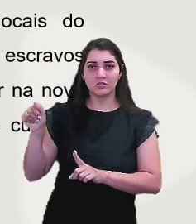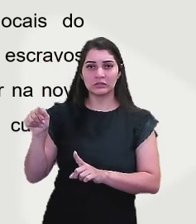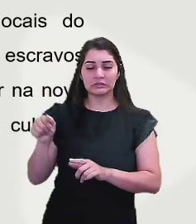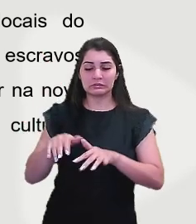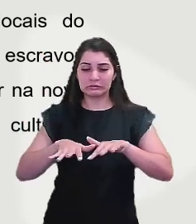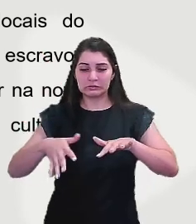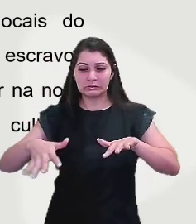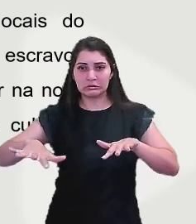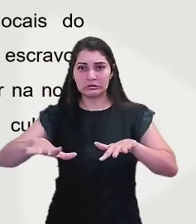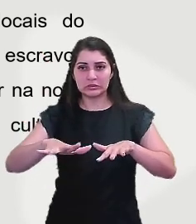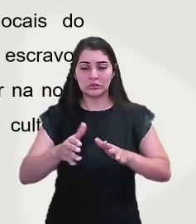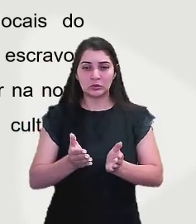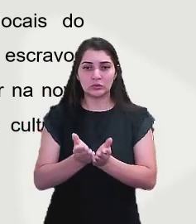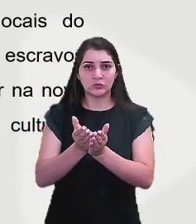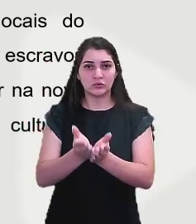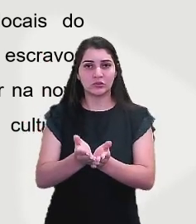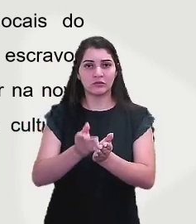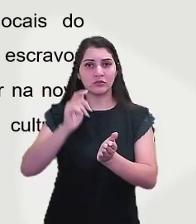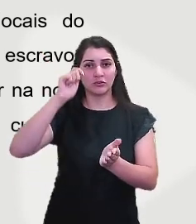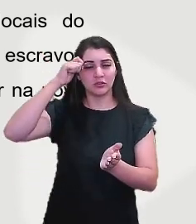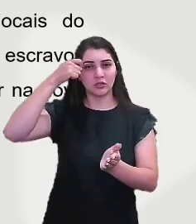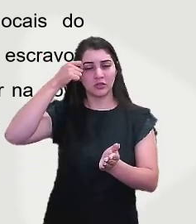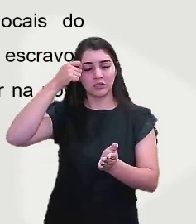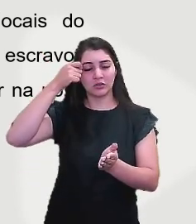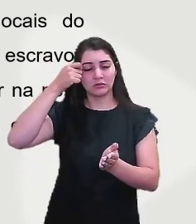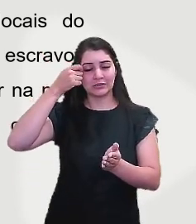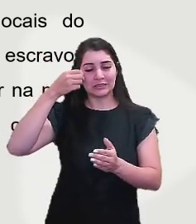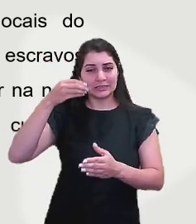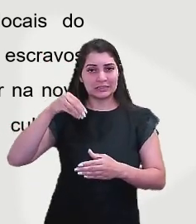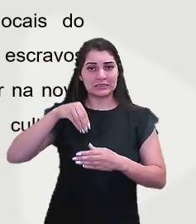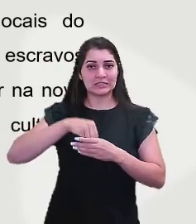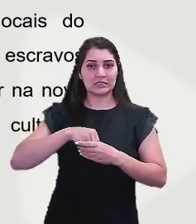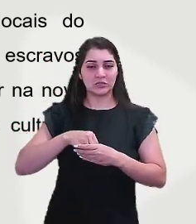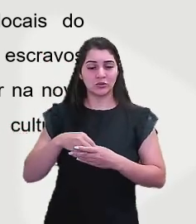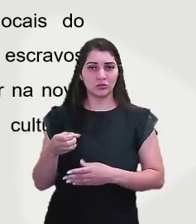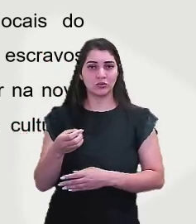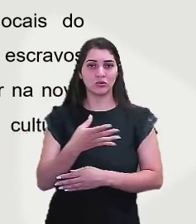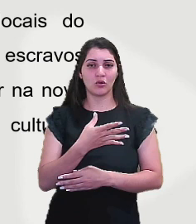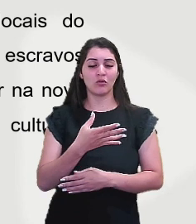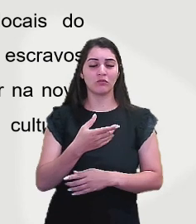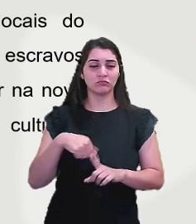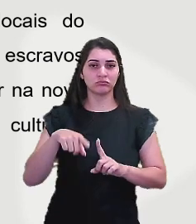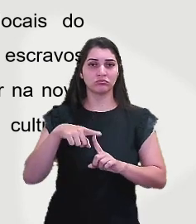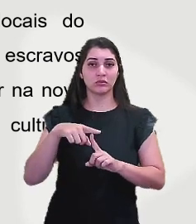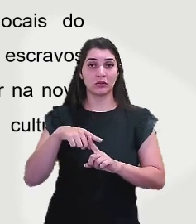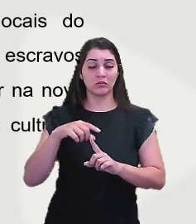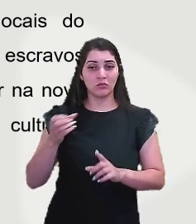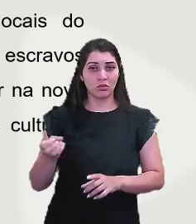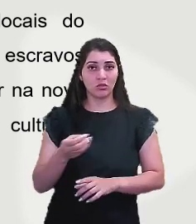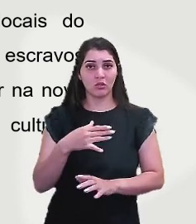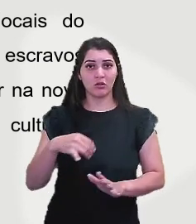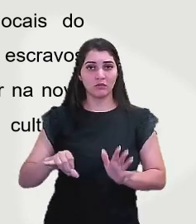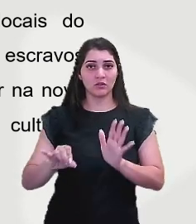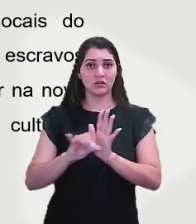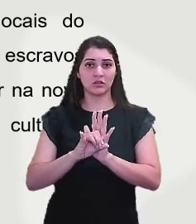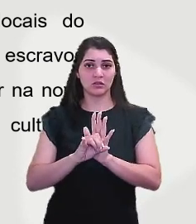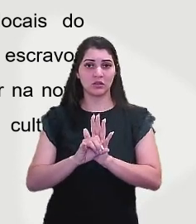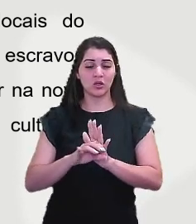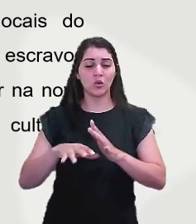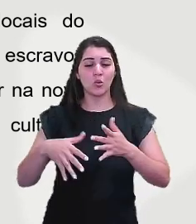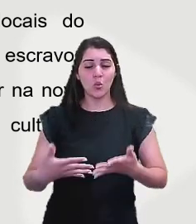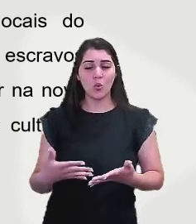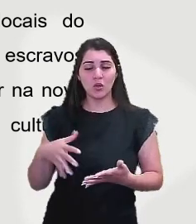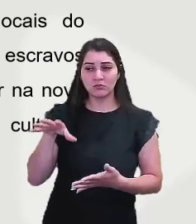navios negreiros, a qual eram inseridos em um novo contexto, até a construção de novas identidades. Quando eles eram